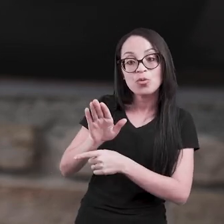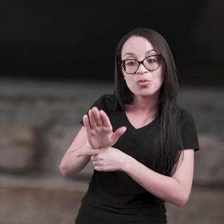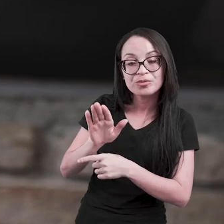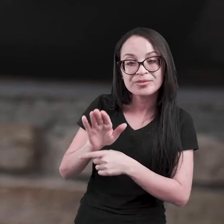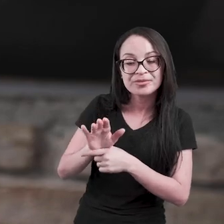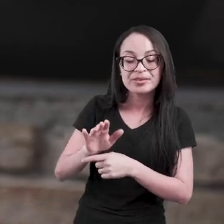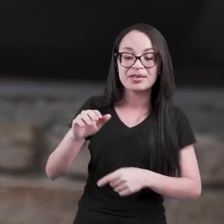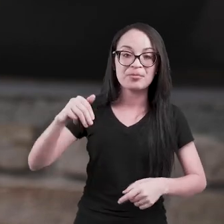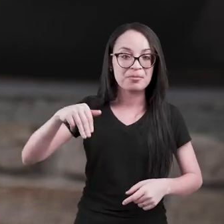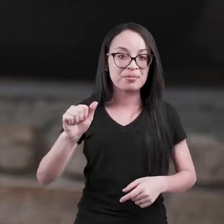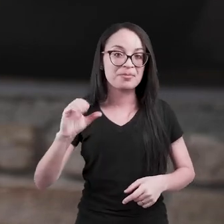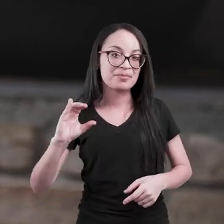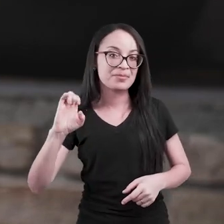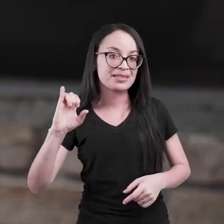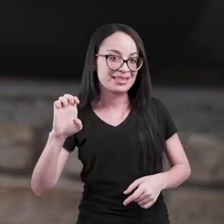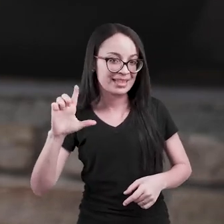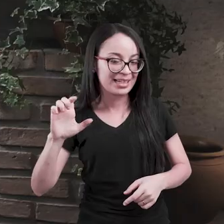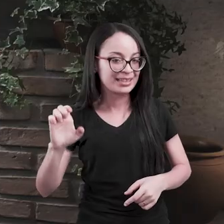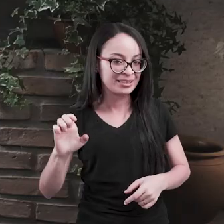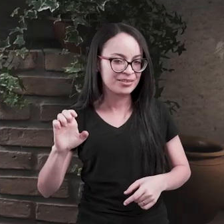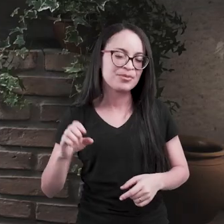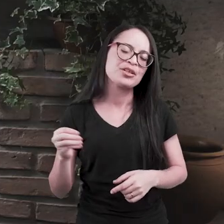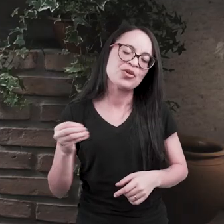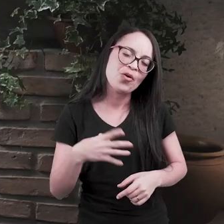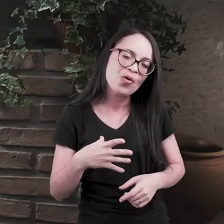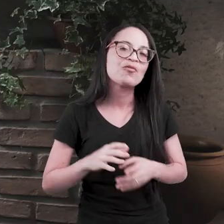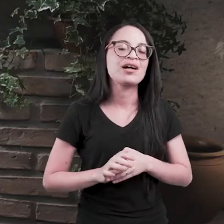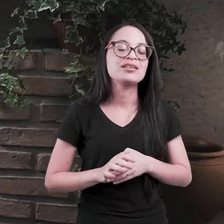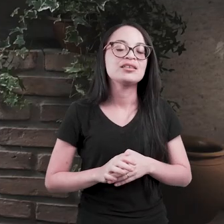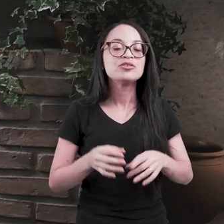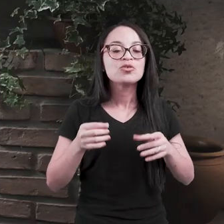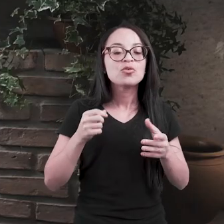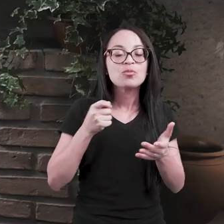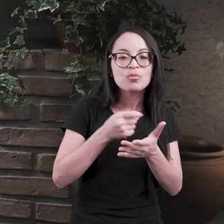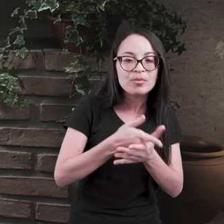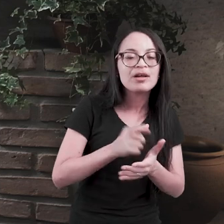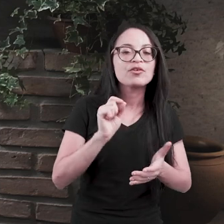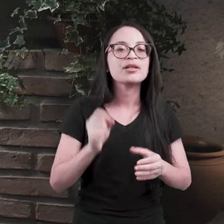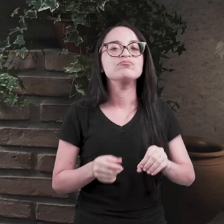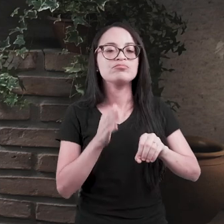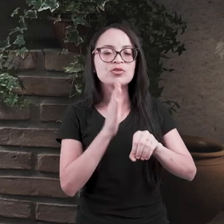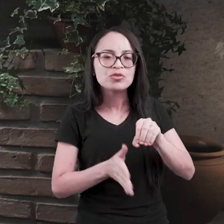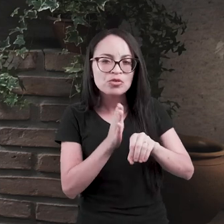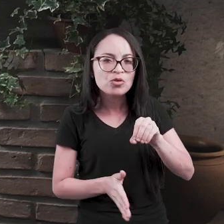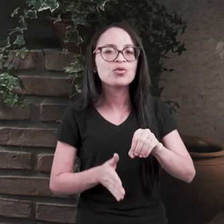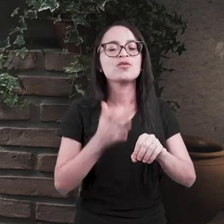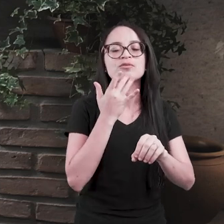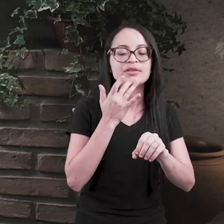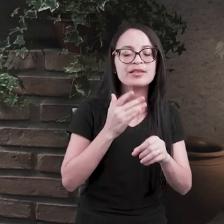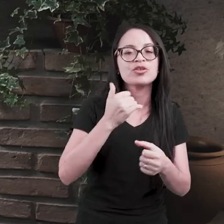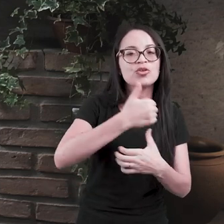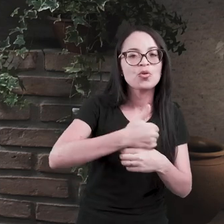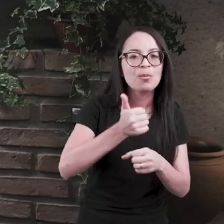de Liamara, que eram as menores. Comprava verdura e vendia tomate, cenoura, batatinha, tudo.